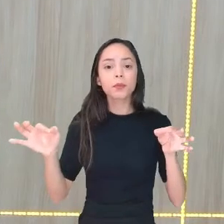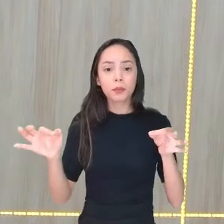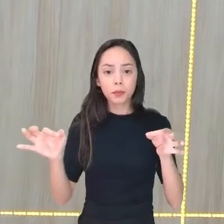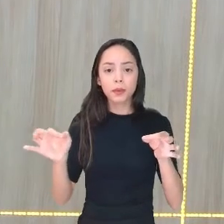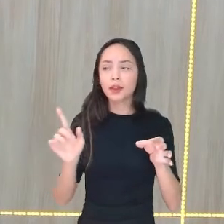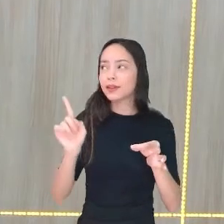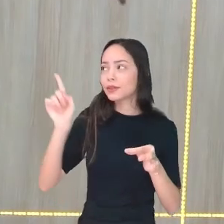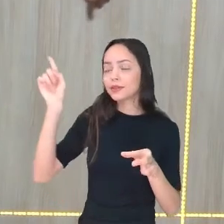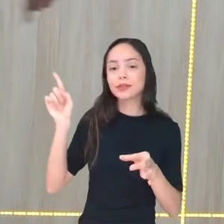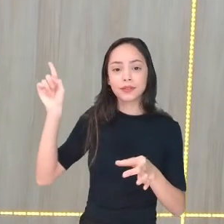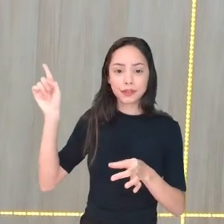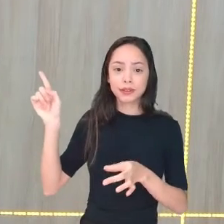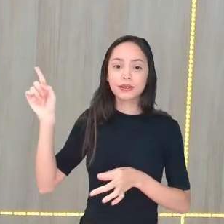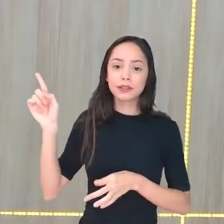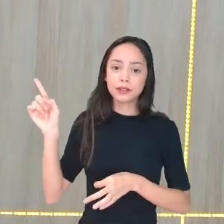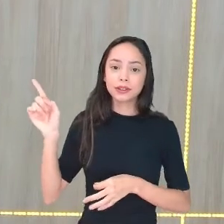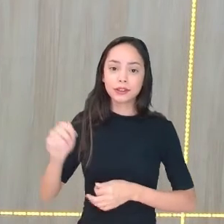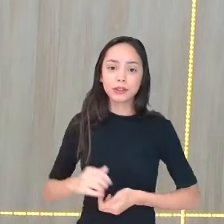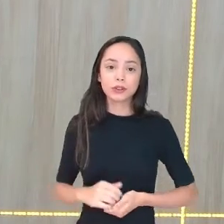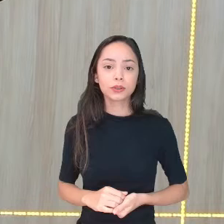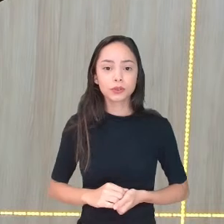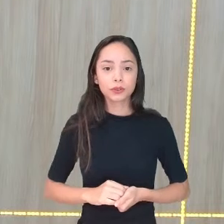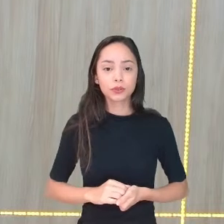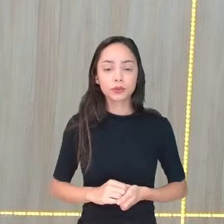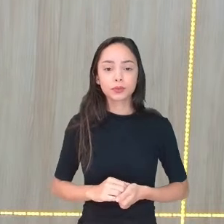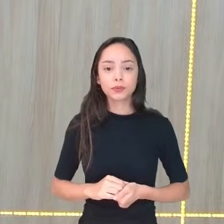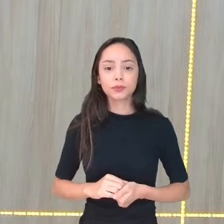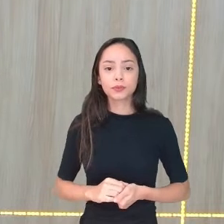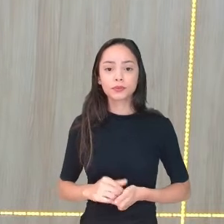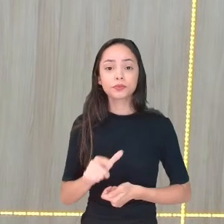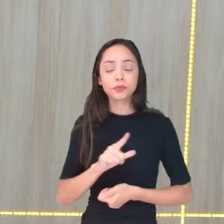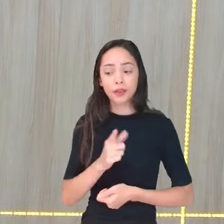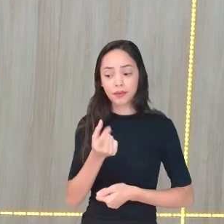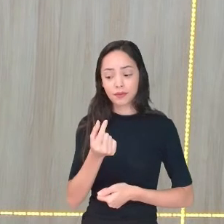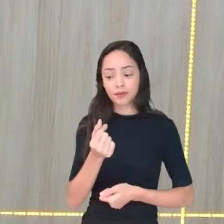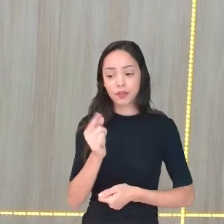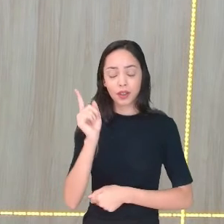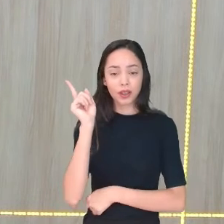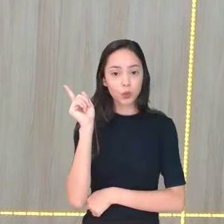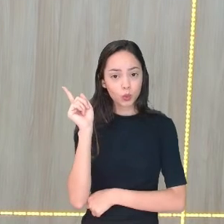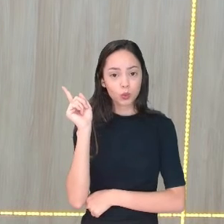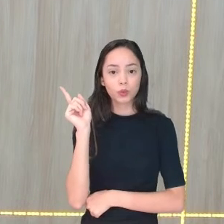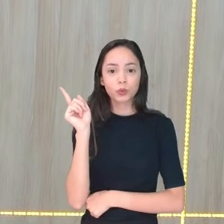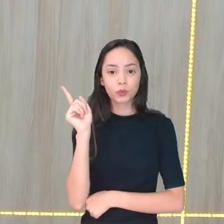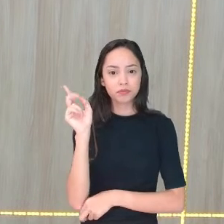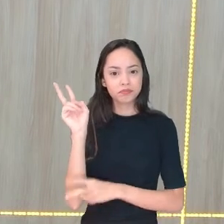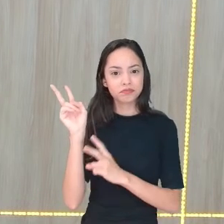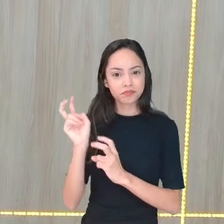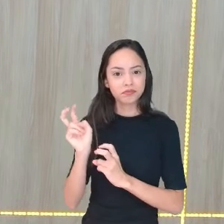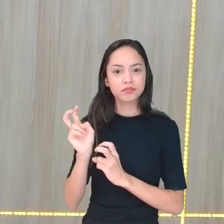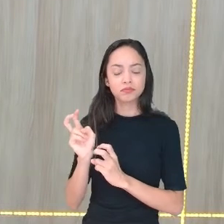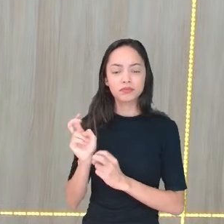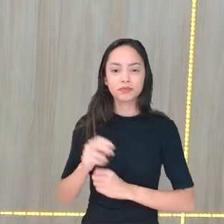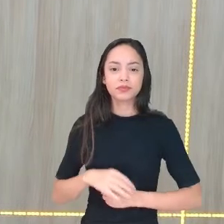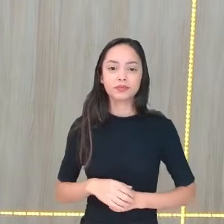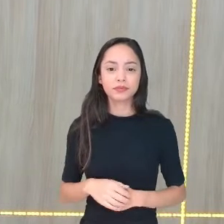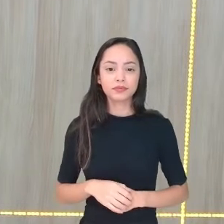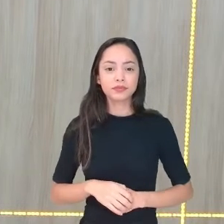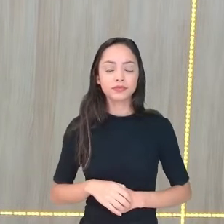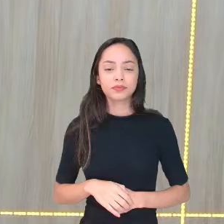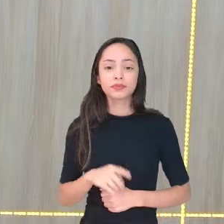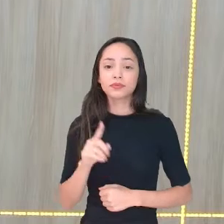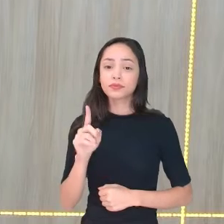quadrado no lugar. Um metro quadrado que você ocupa nesse lugar tem esse valor. Percebe? É